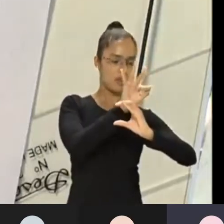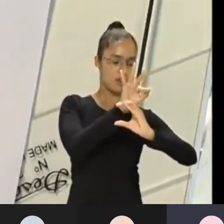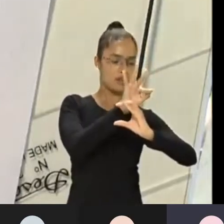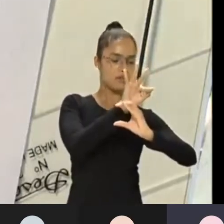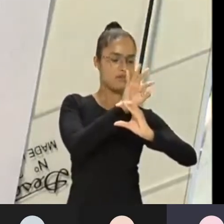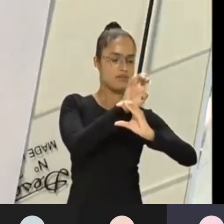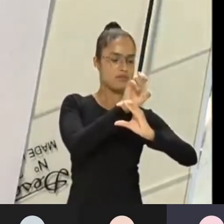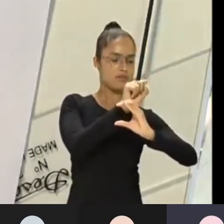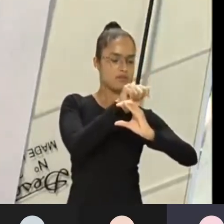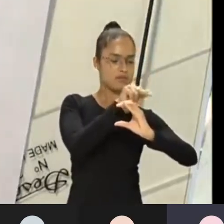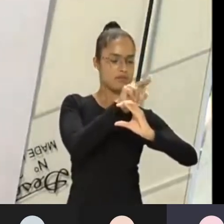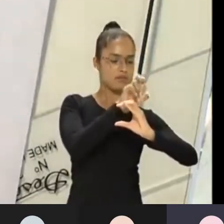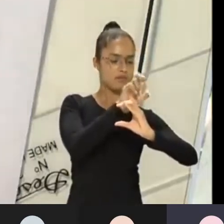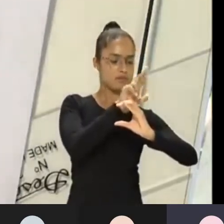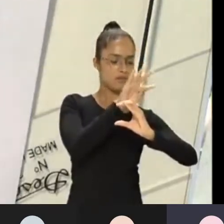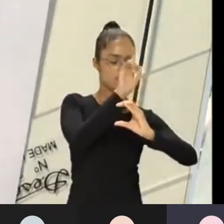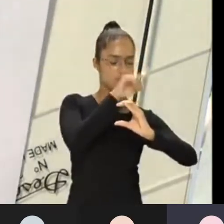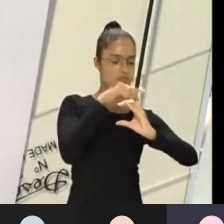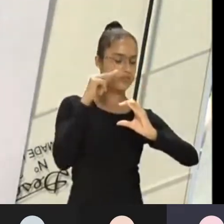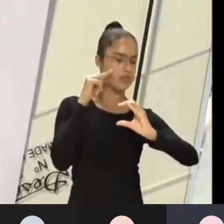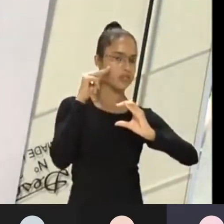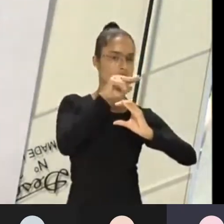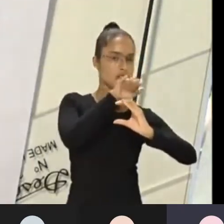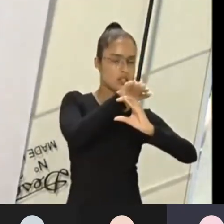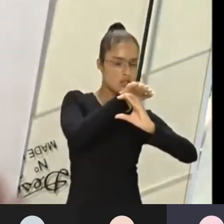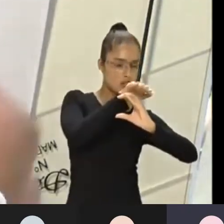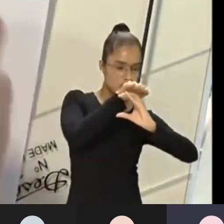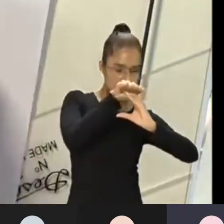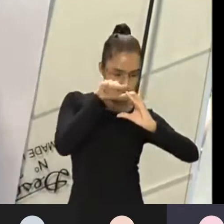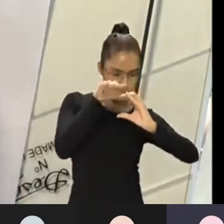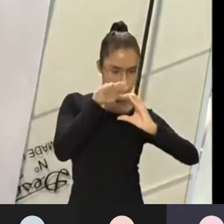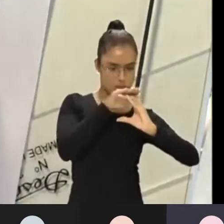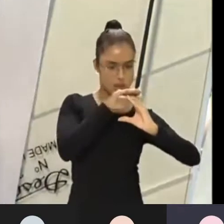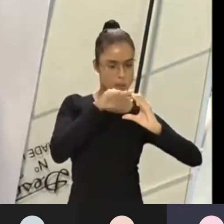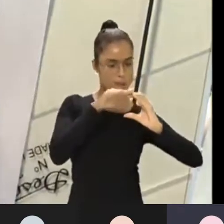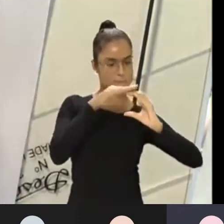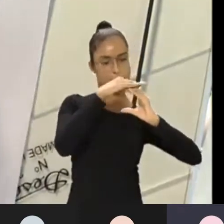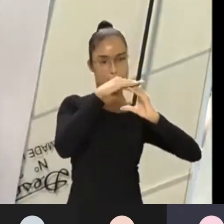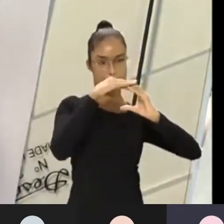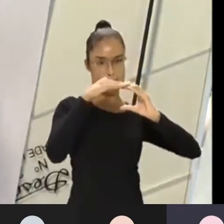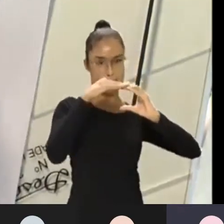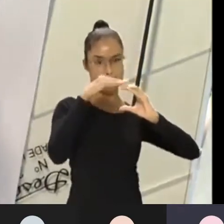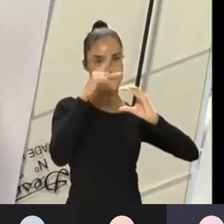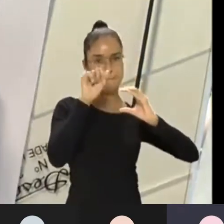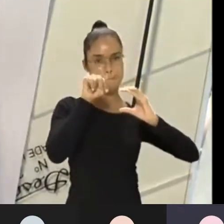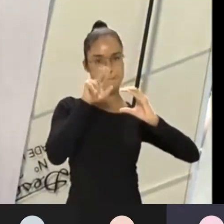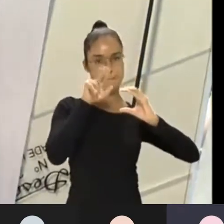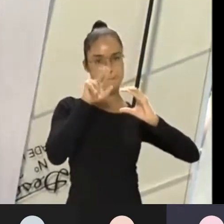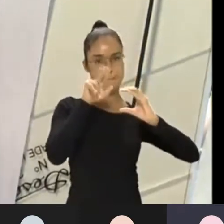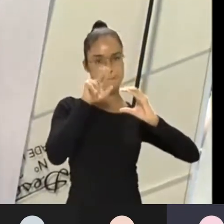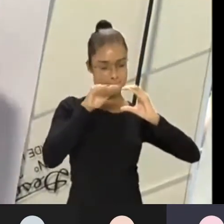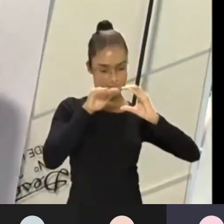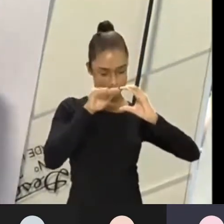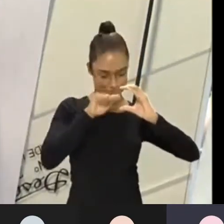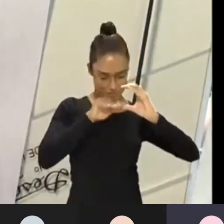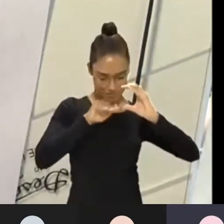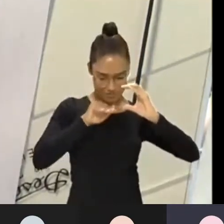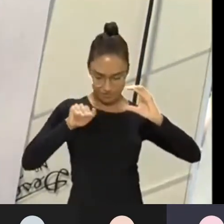vista eu vou enxergar apenas um plano, mas na parte interna do objeto